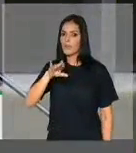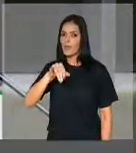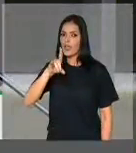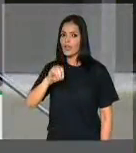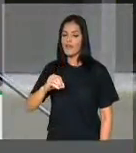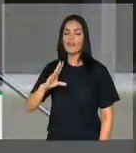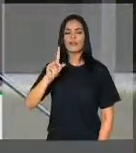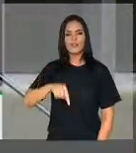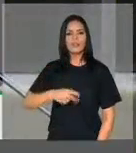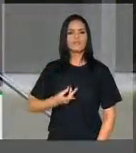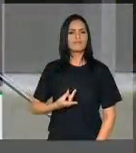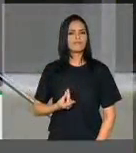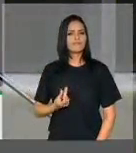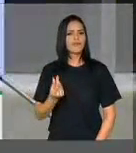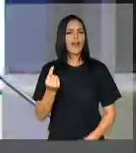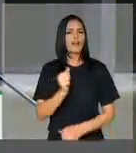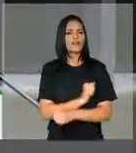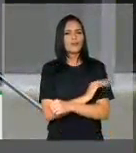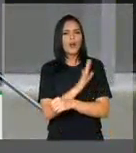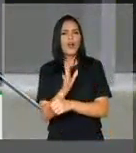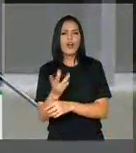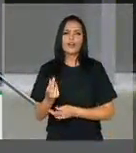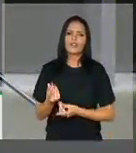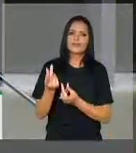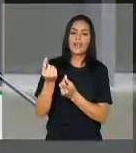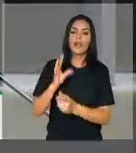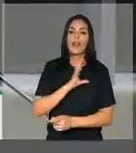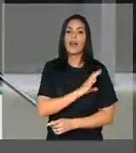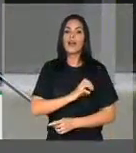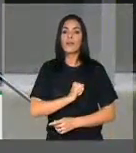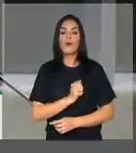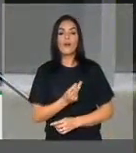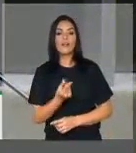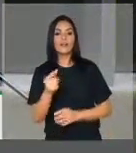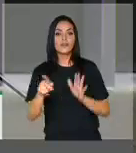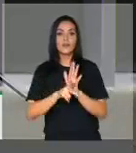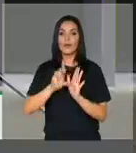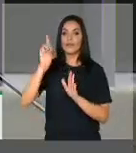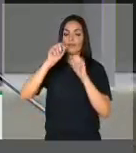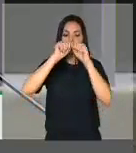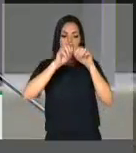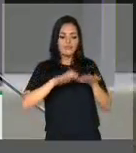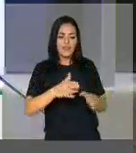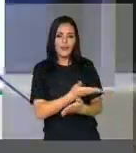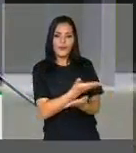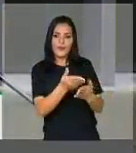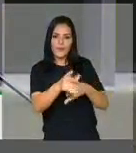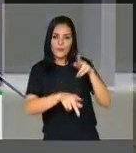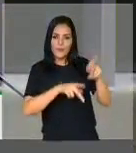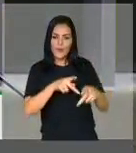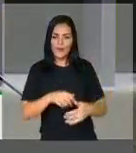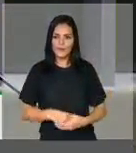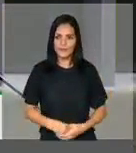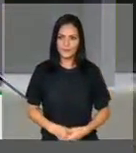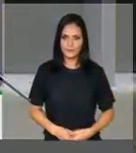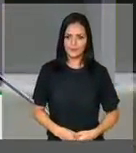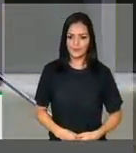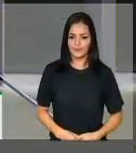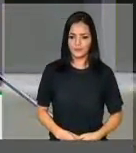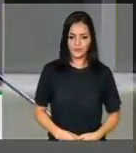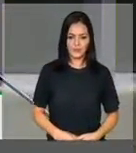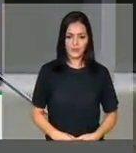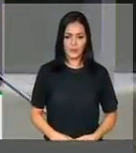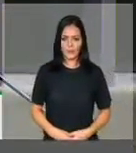e prospera do amor eterno de Deus pelo seu povo, como recentemente colocou